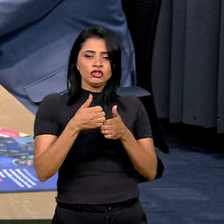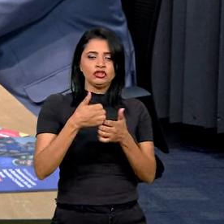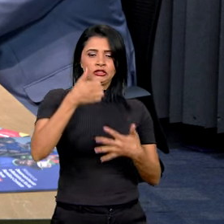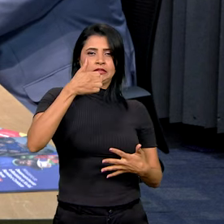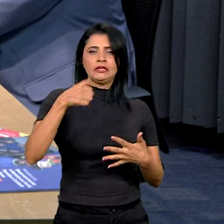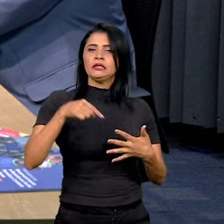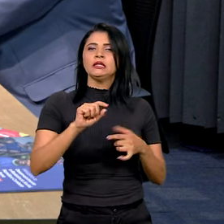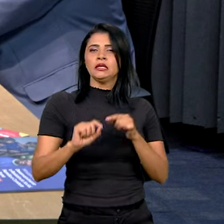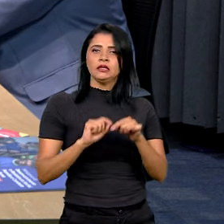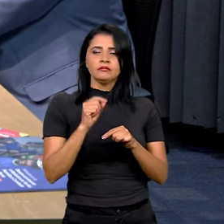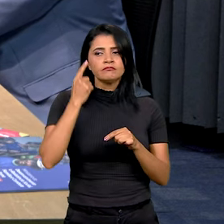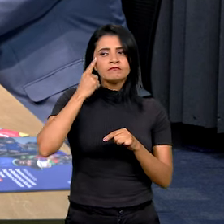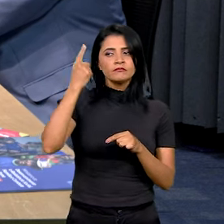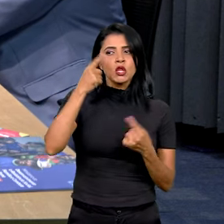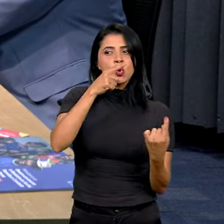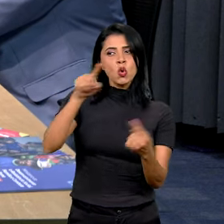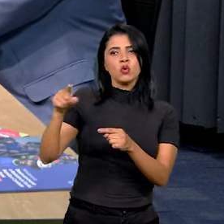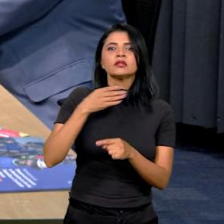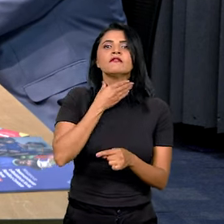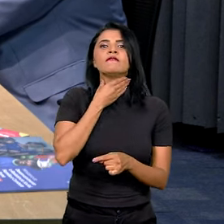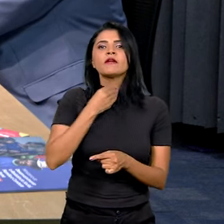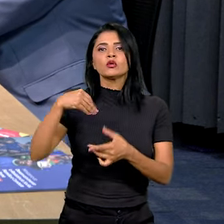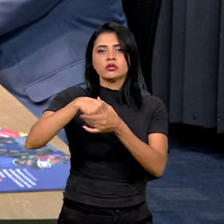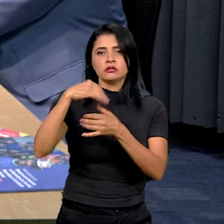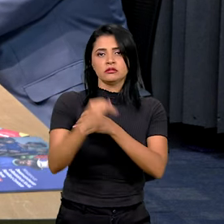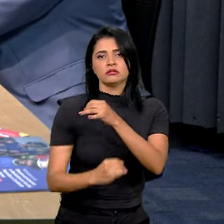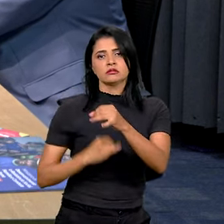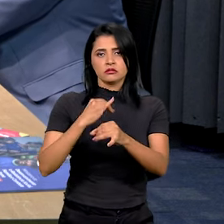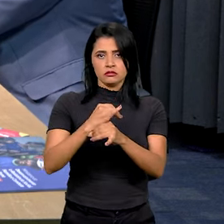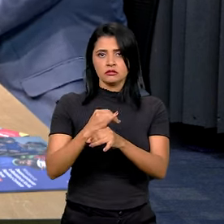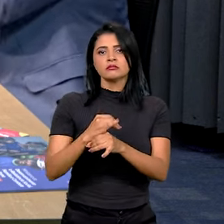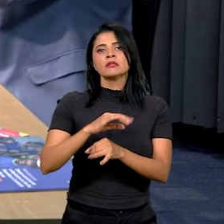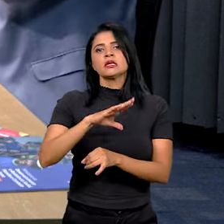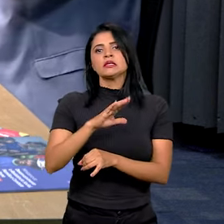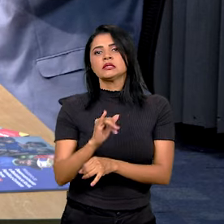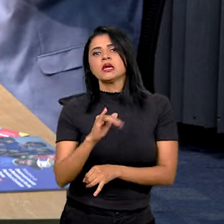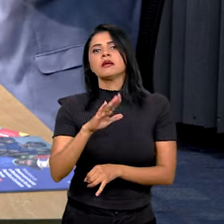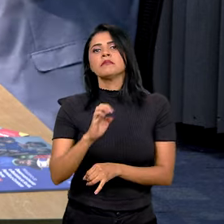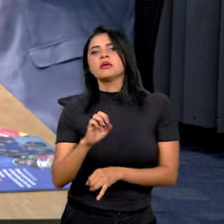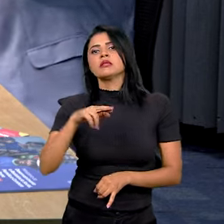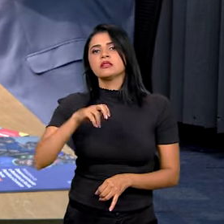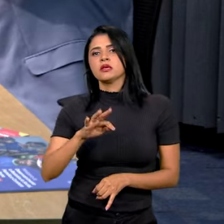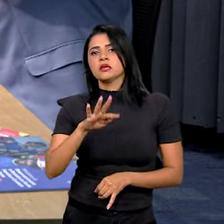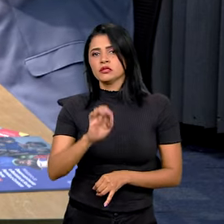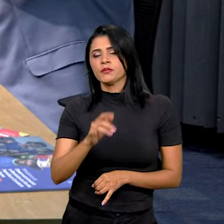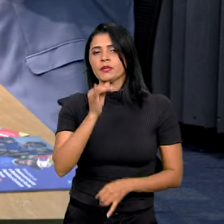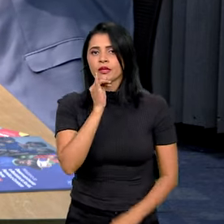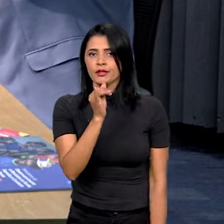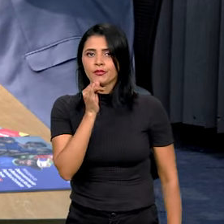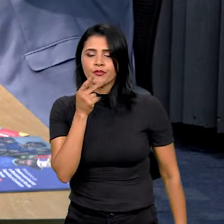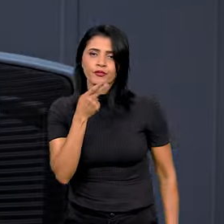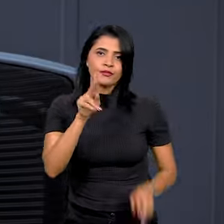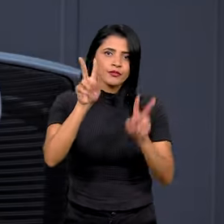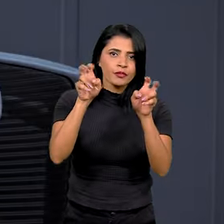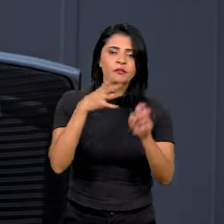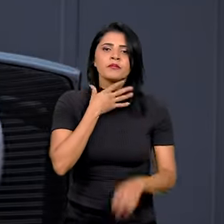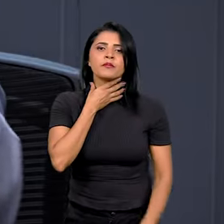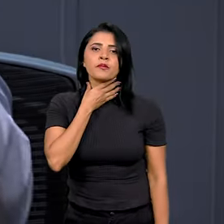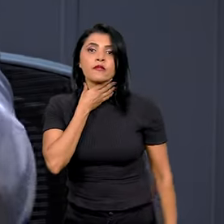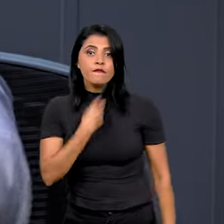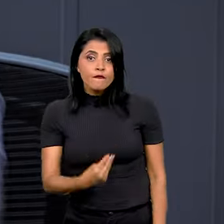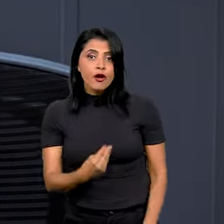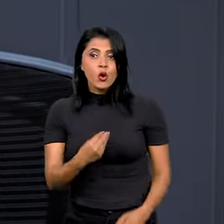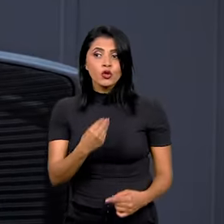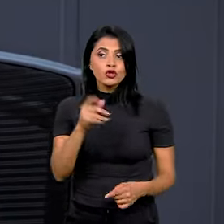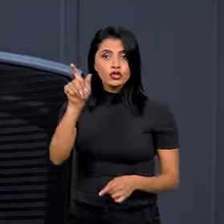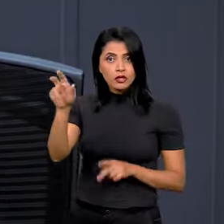rede como diretriz a ideia de combate às fraudes cibernéticas né ou seja isso é muito importante quando a gente fala fraude no programa Bolsa Família a gente às vezes fala assim